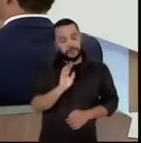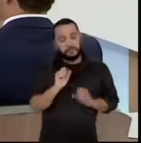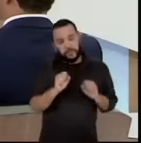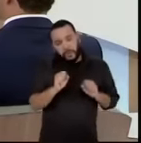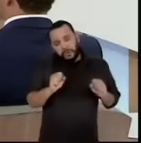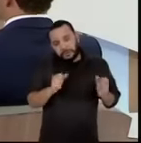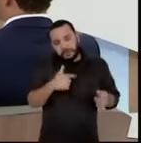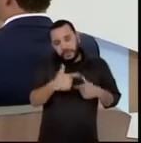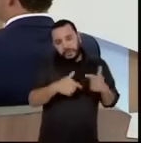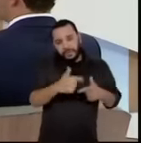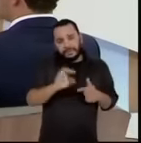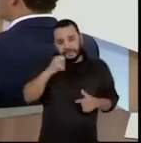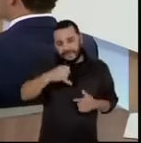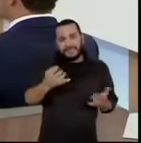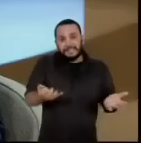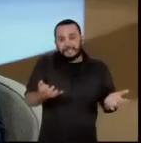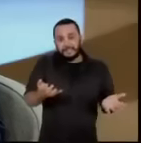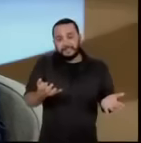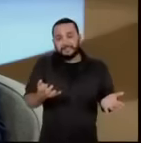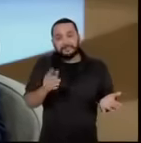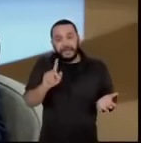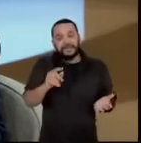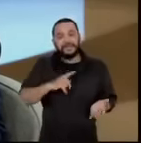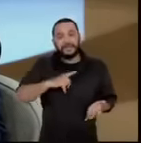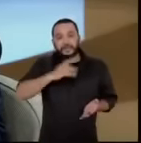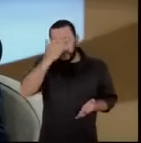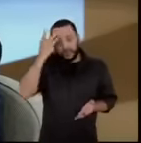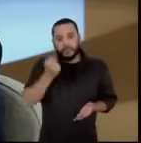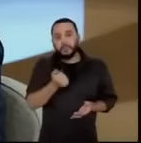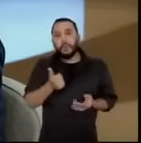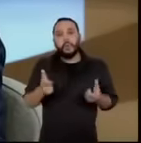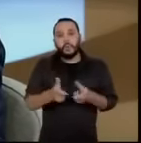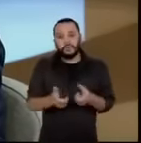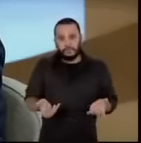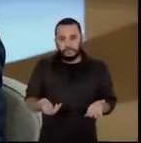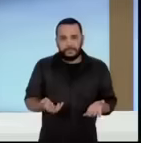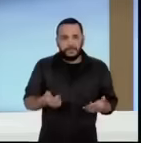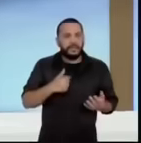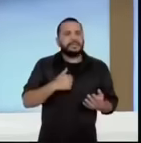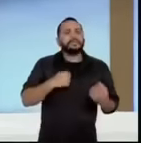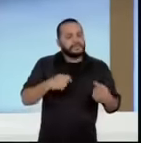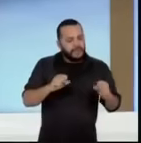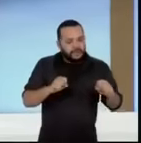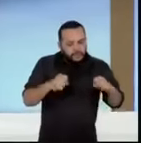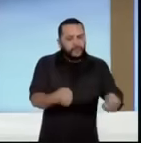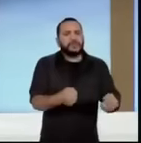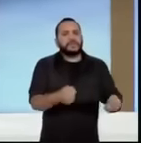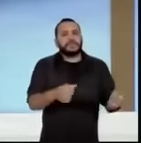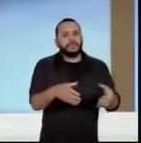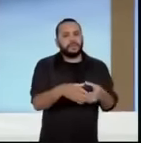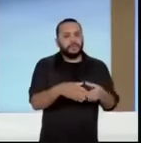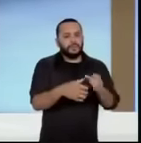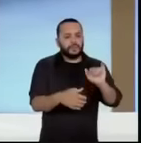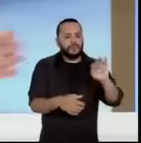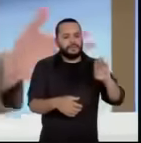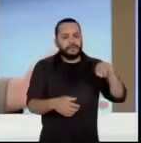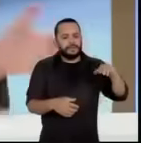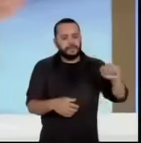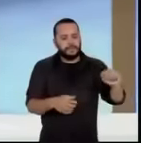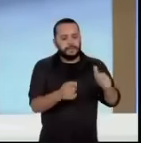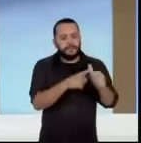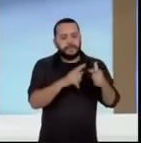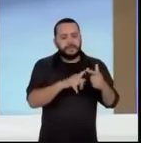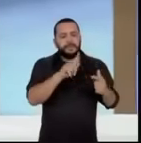uma realidade. E, de novo, como a gente Mas o senhor tem feito alguma medida para fortalecer essas equipes do IBAMA, do GEF? Porque essa denúncia de que